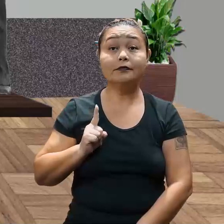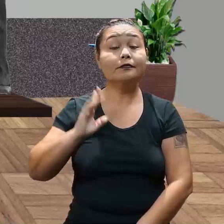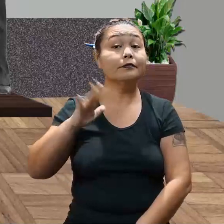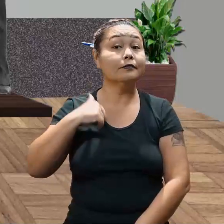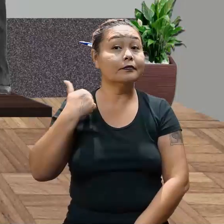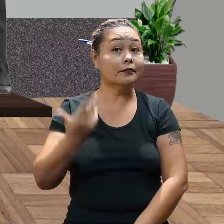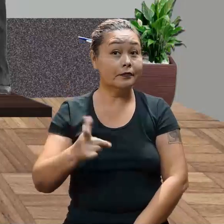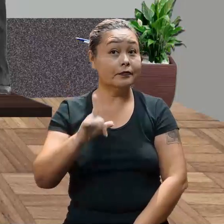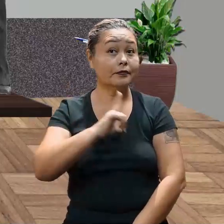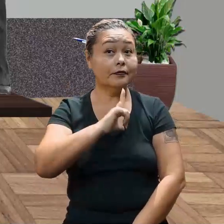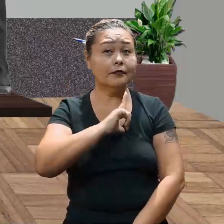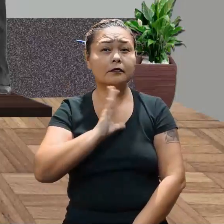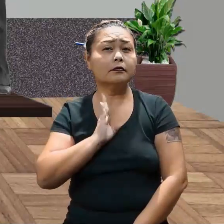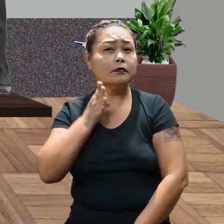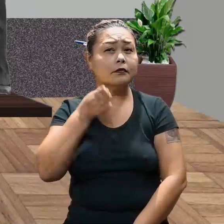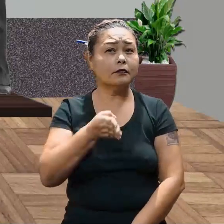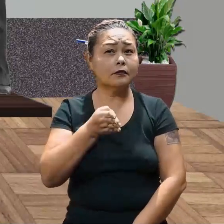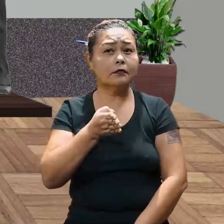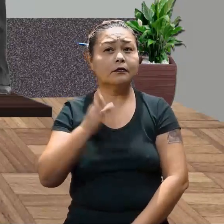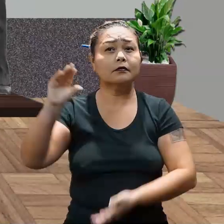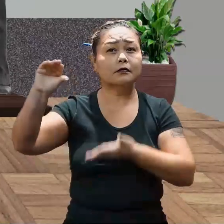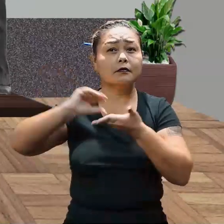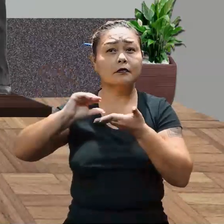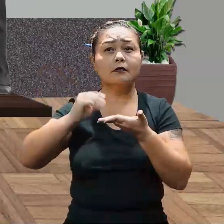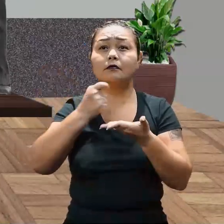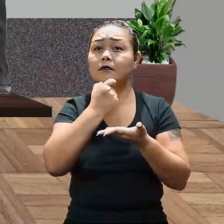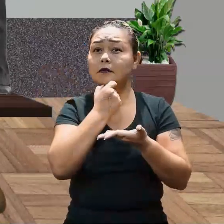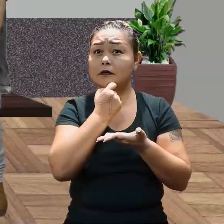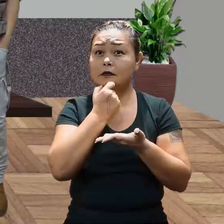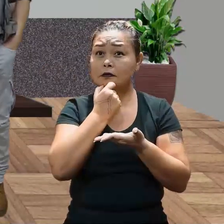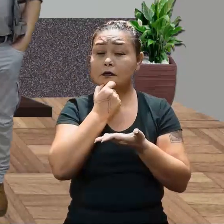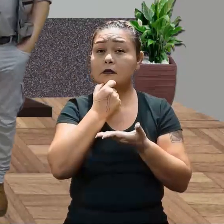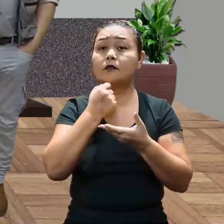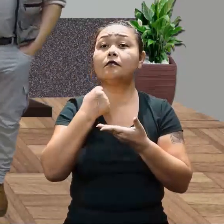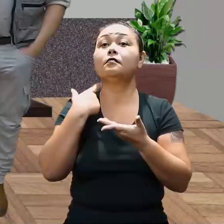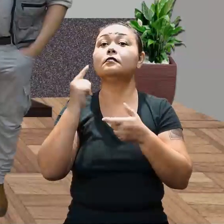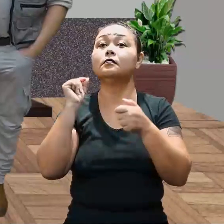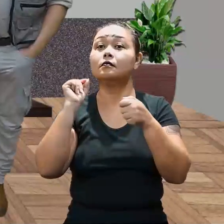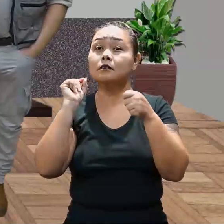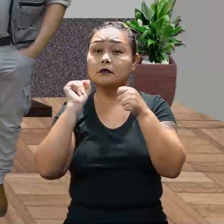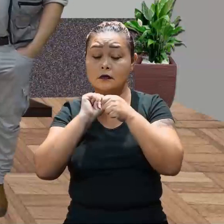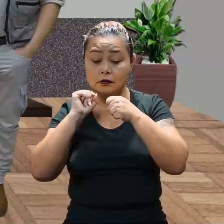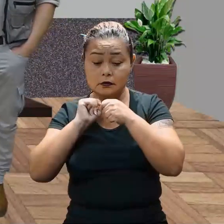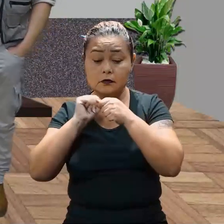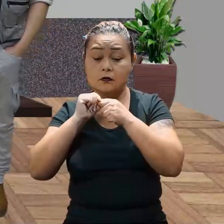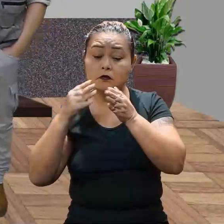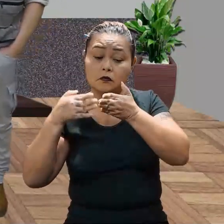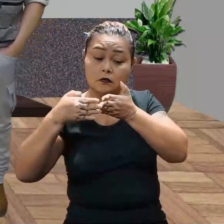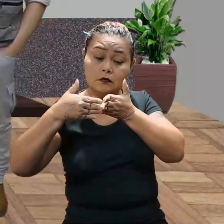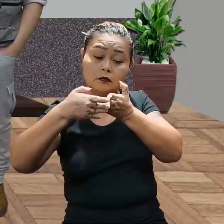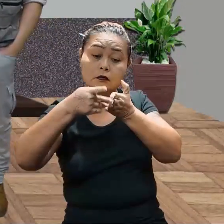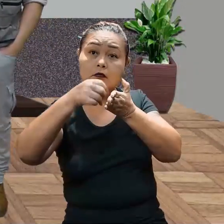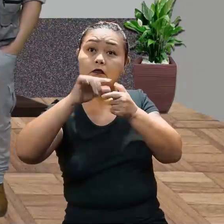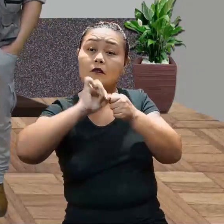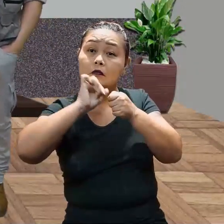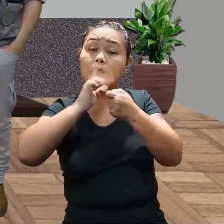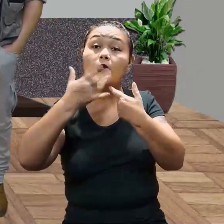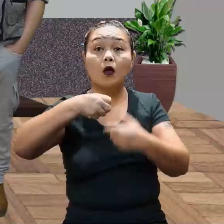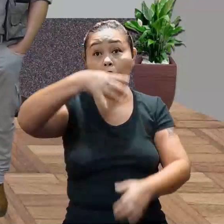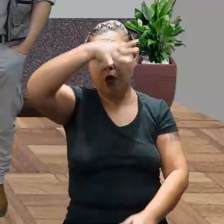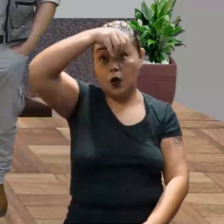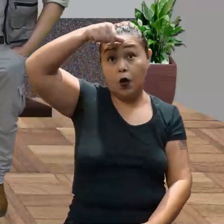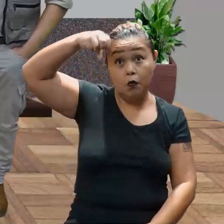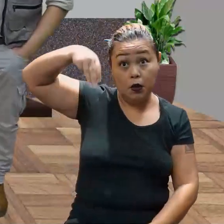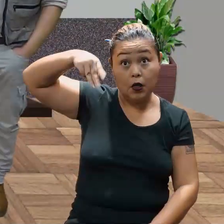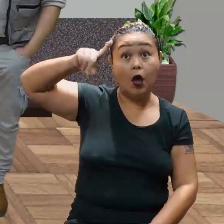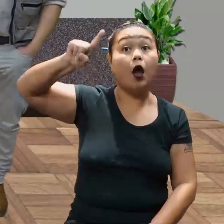Então, nós temos aí diretamente capital inglês construindo os portos também de Manaus e de Belém. Portos